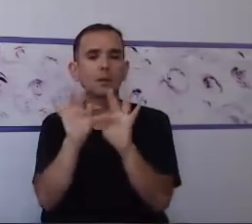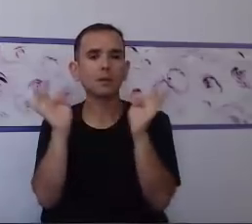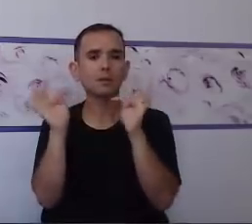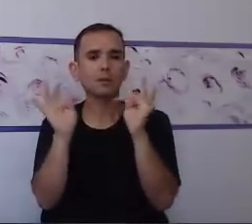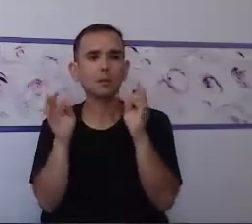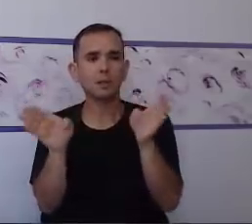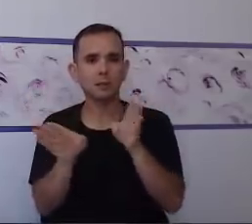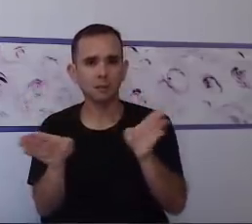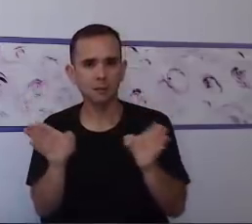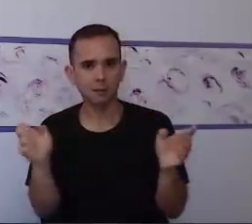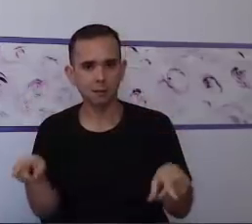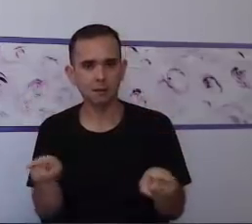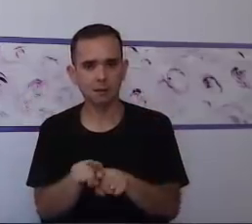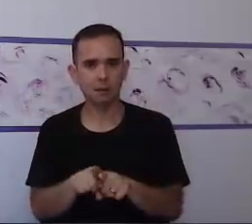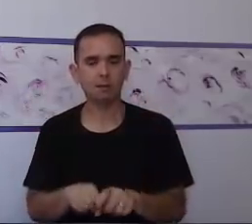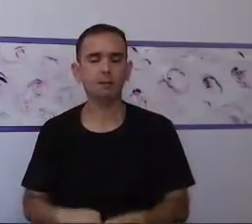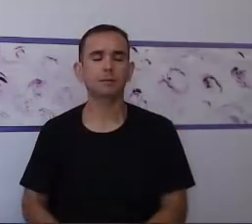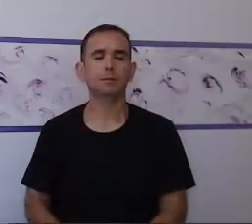assistiva.